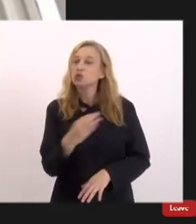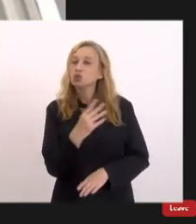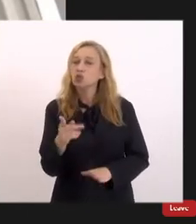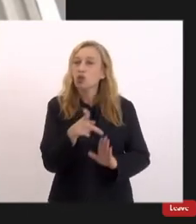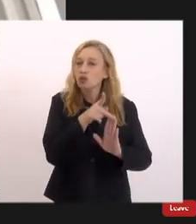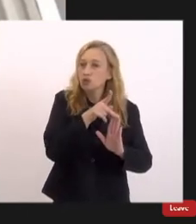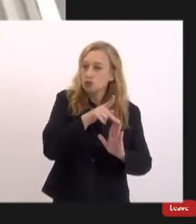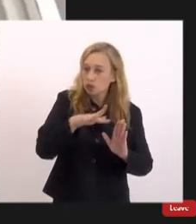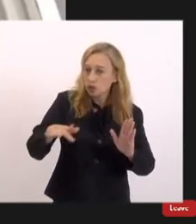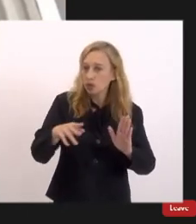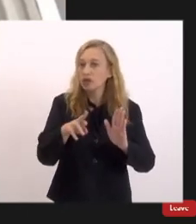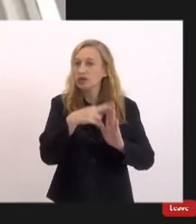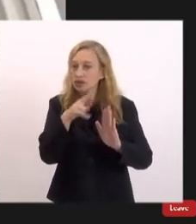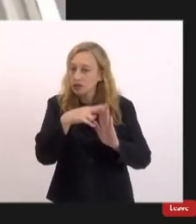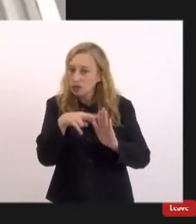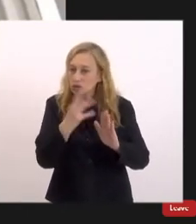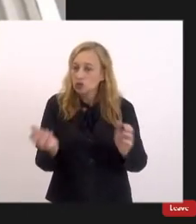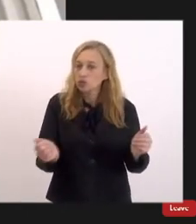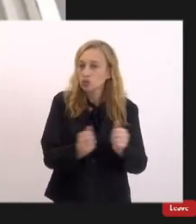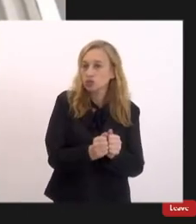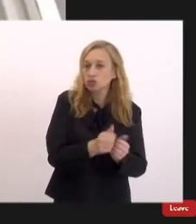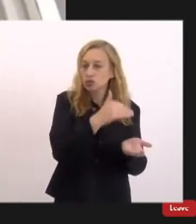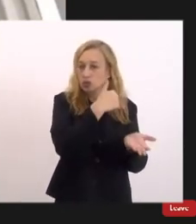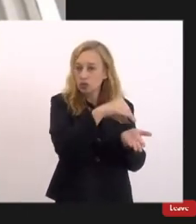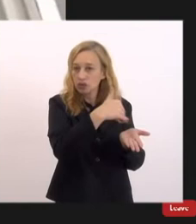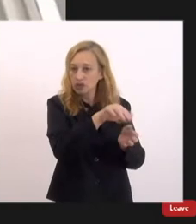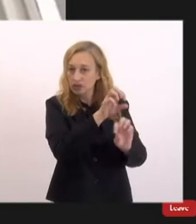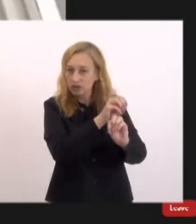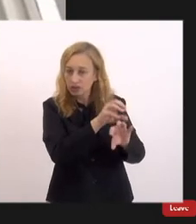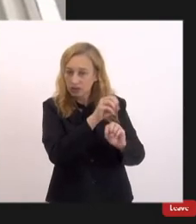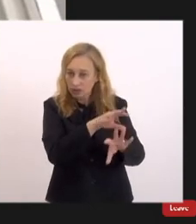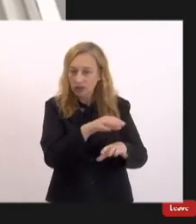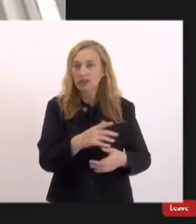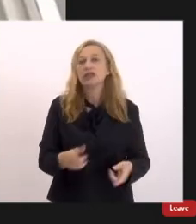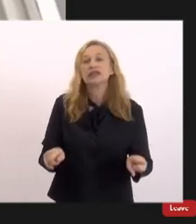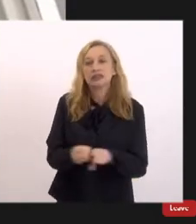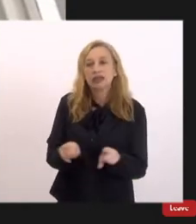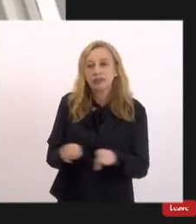protocolos, né, da resolução conjunta da SEDUC e com a SES, e também o